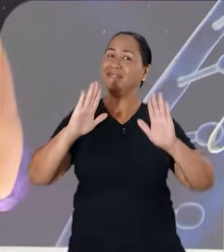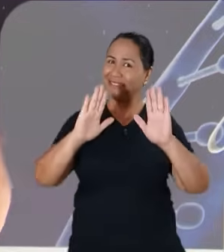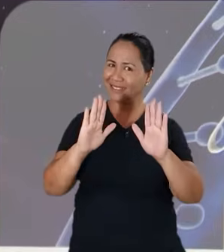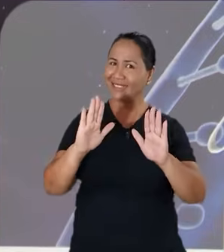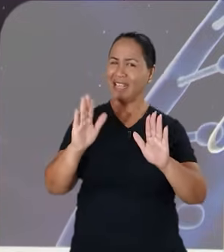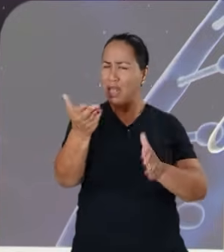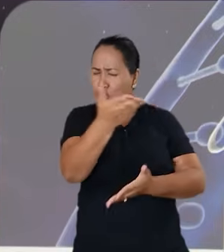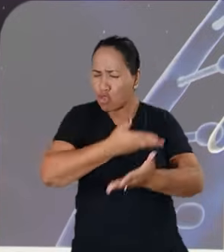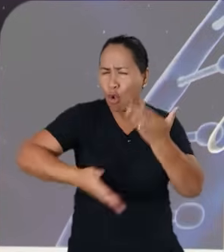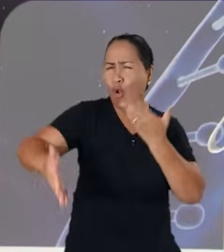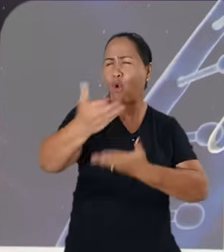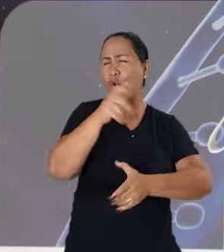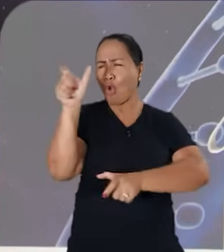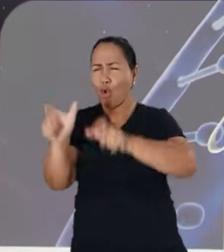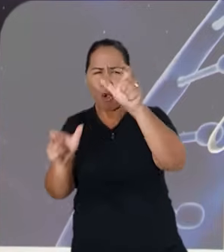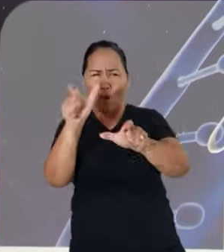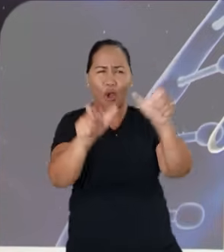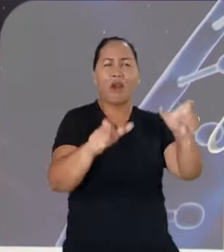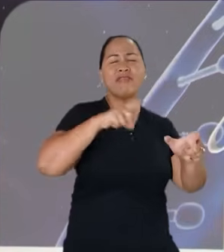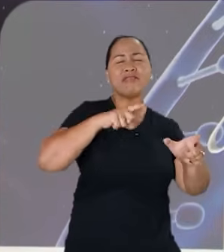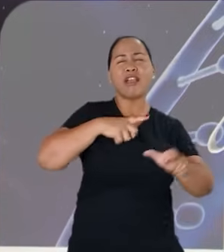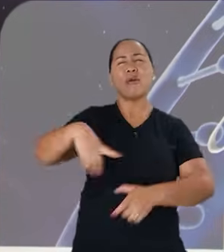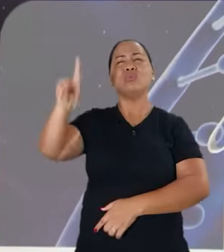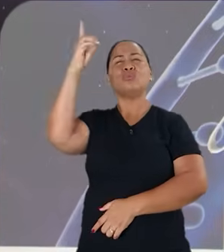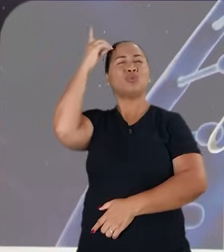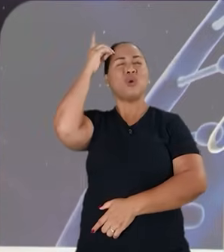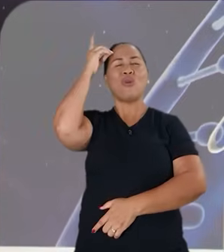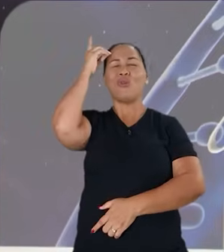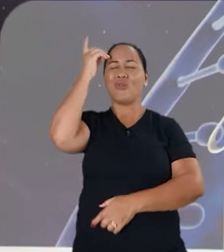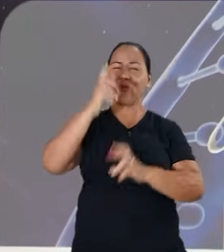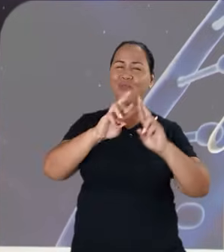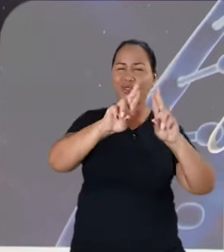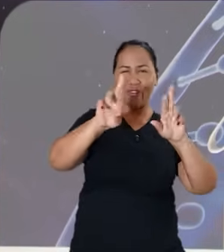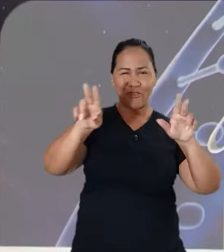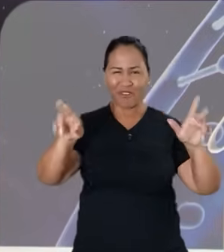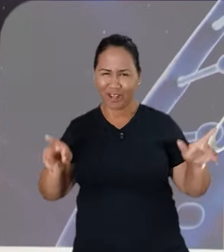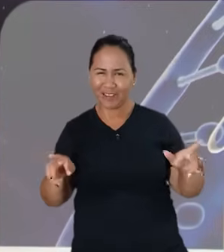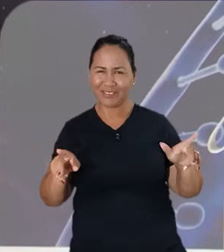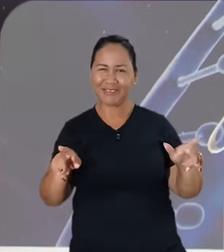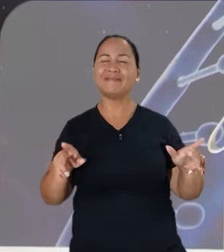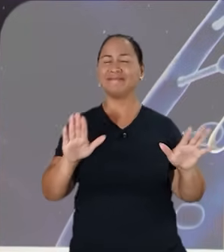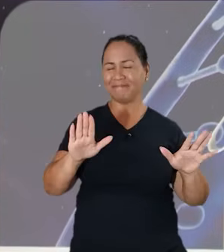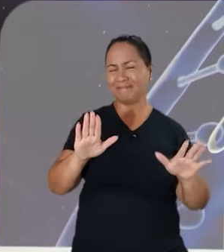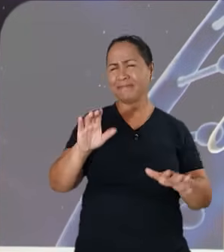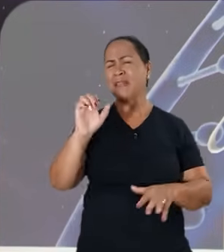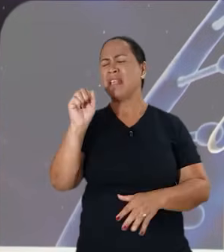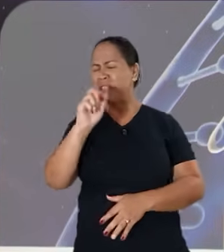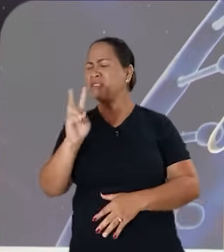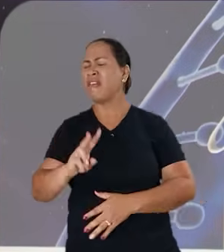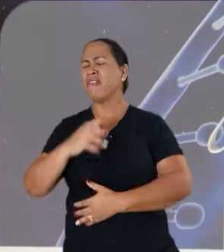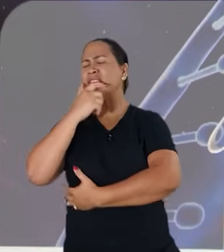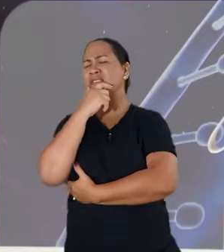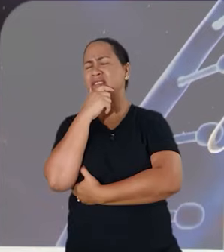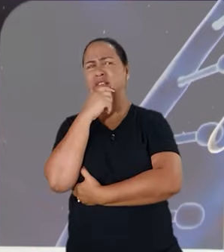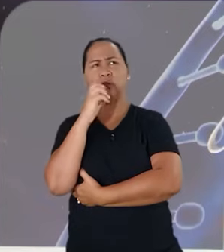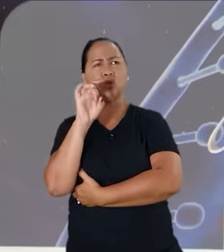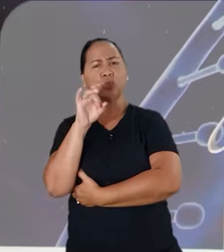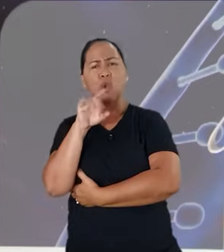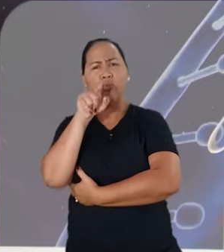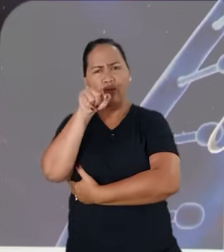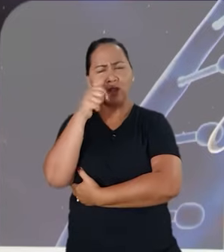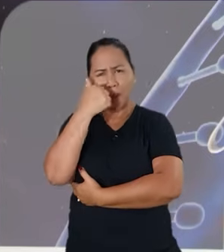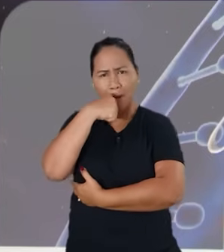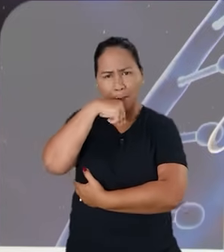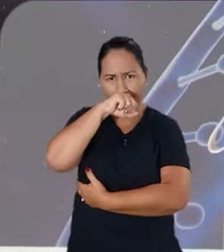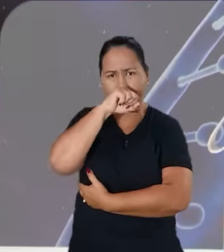Você não precisa ser essa treinadora. Cada um tem o seu propósito, o seu dharma, o seu dom. Talvez só o fato de você sentar